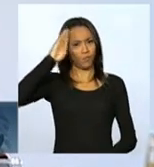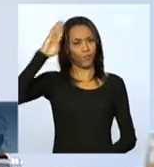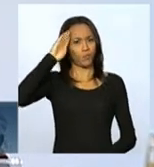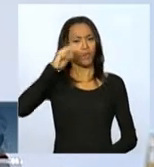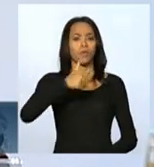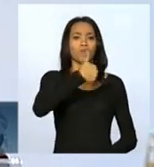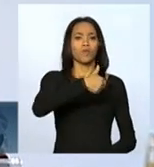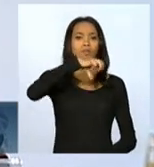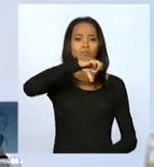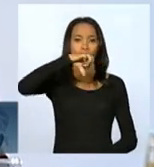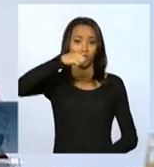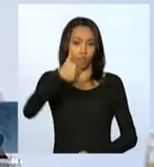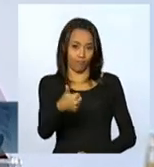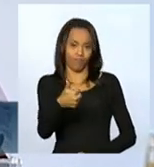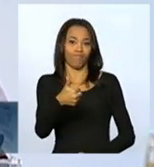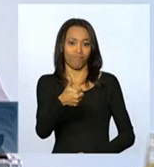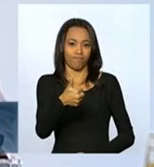1991.